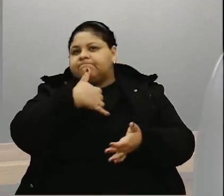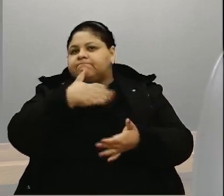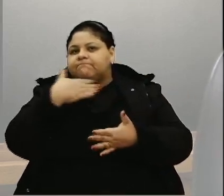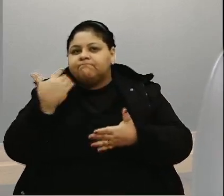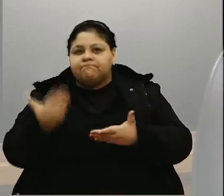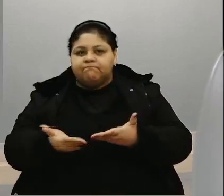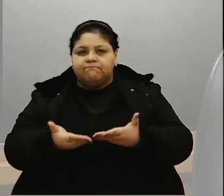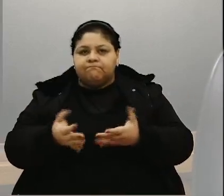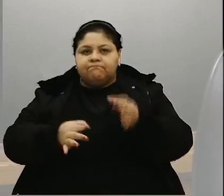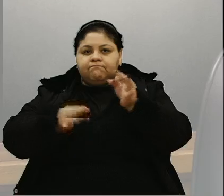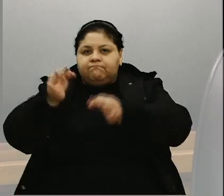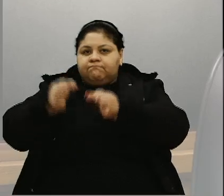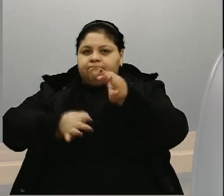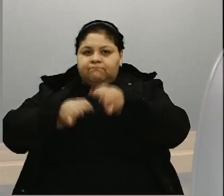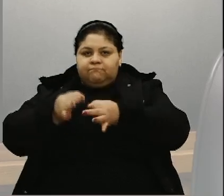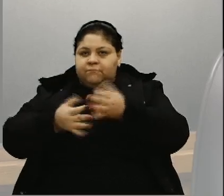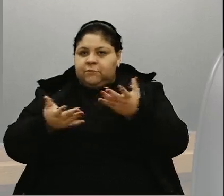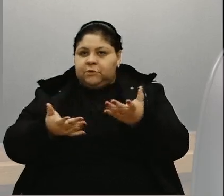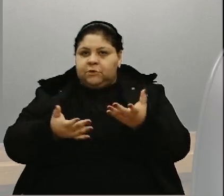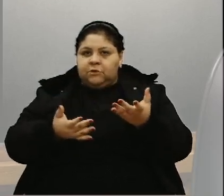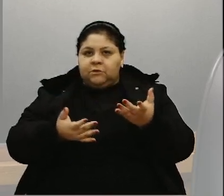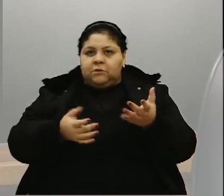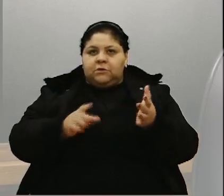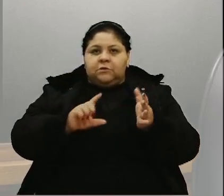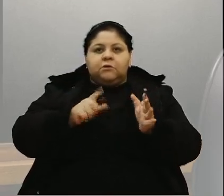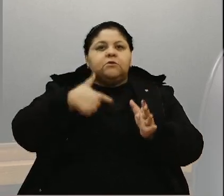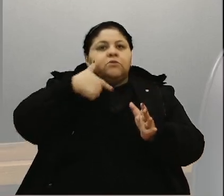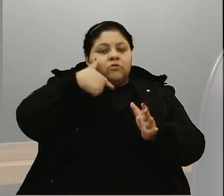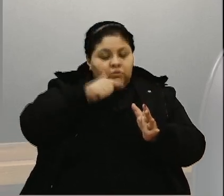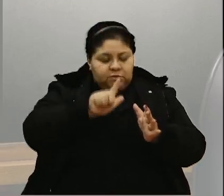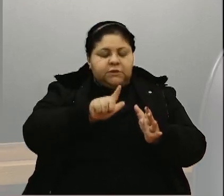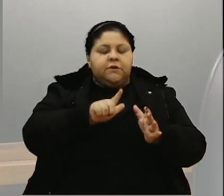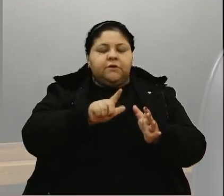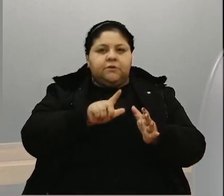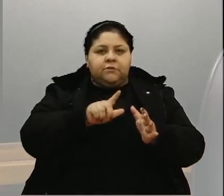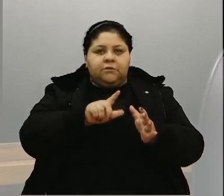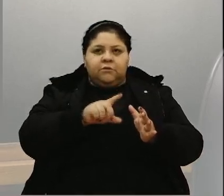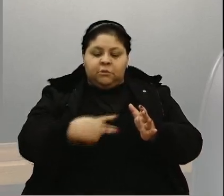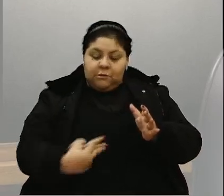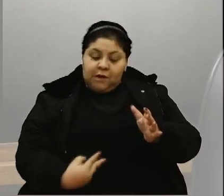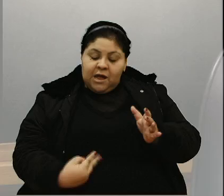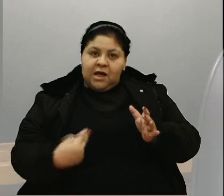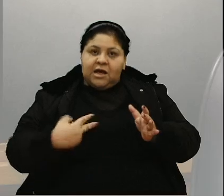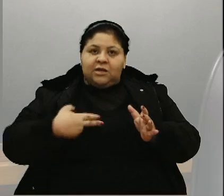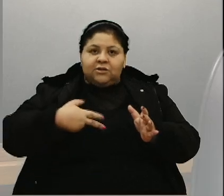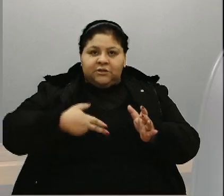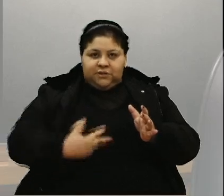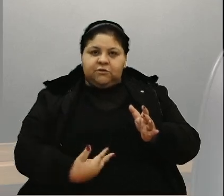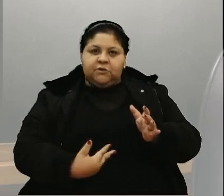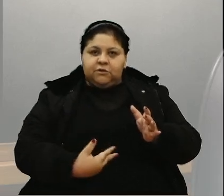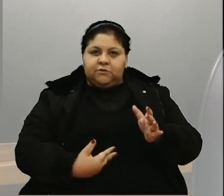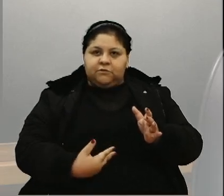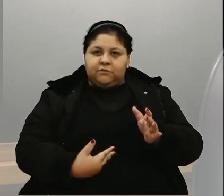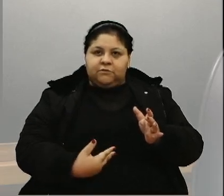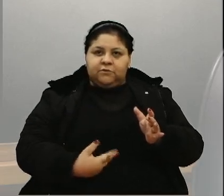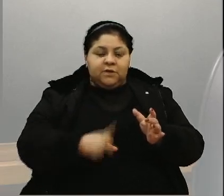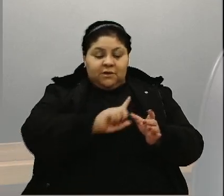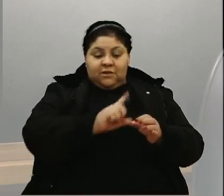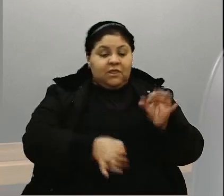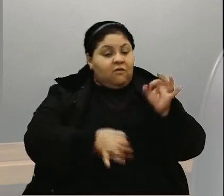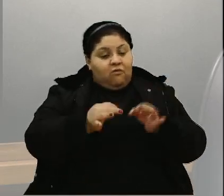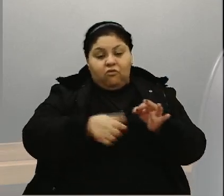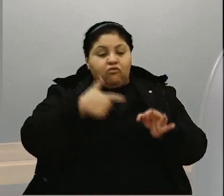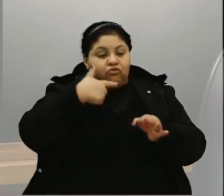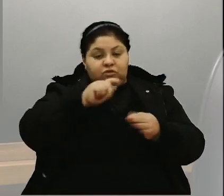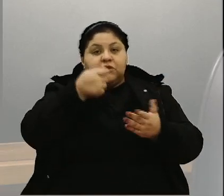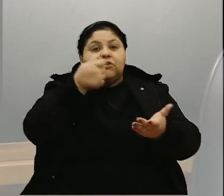via judicial, e no fim ele conseguiu fazer essa cirurgia no último, que não foi judicial, conseguiu